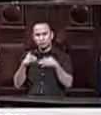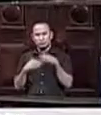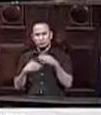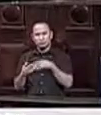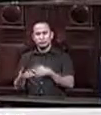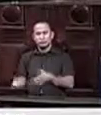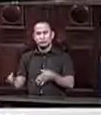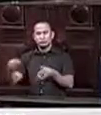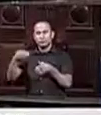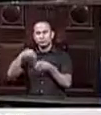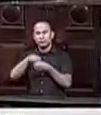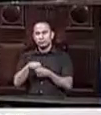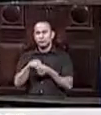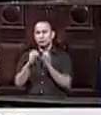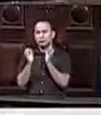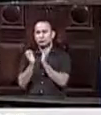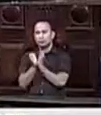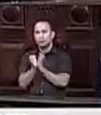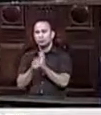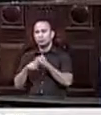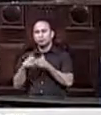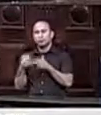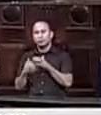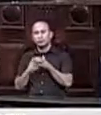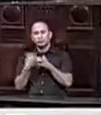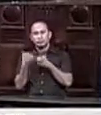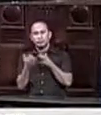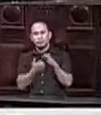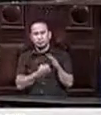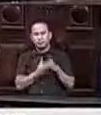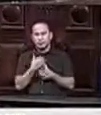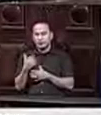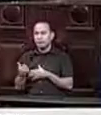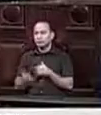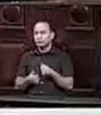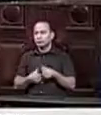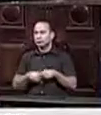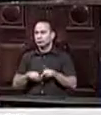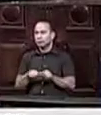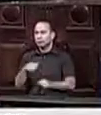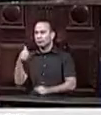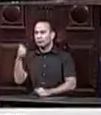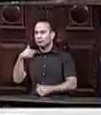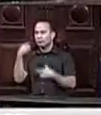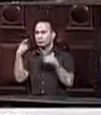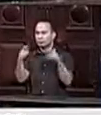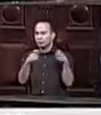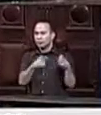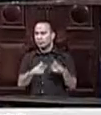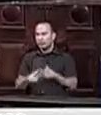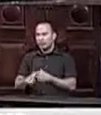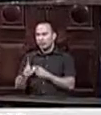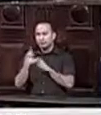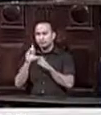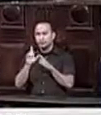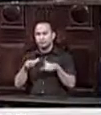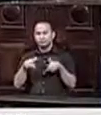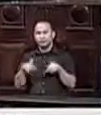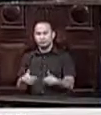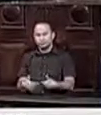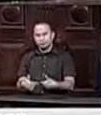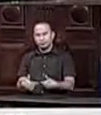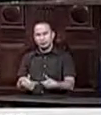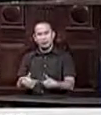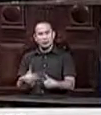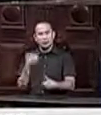o rol das instituições que estão nos primeiros lugares da dívida ativa. Então, não